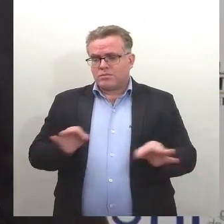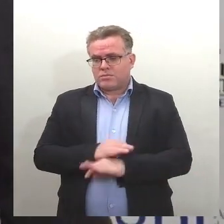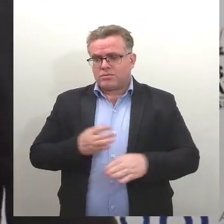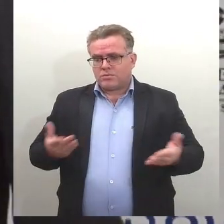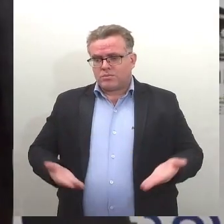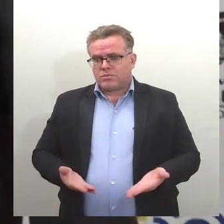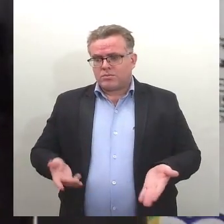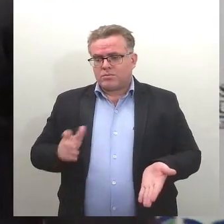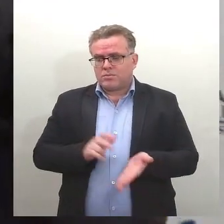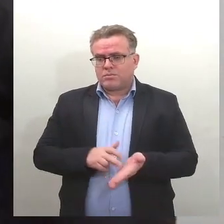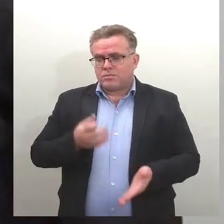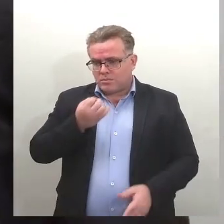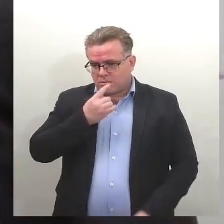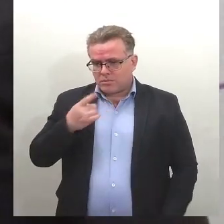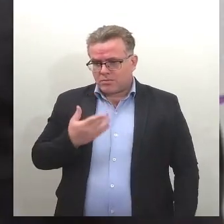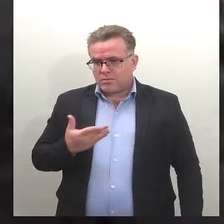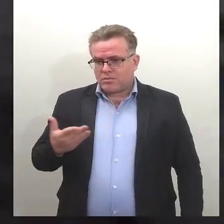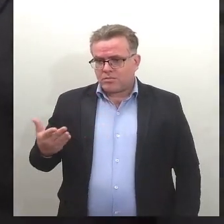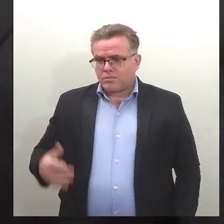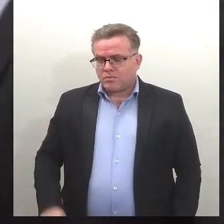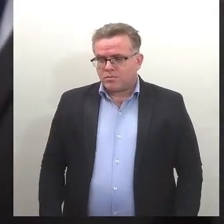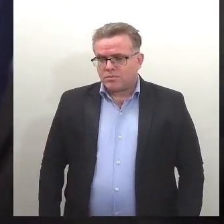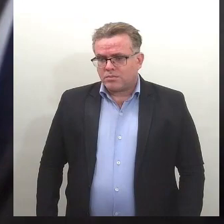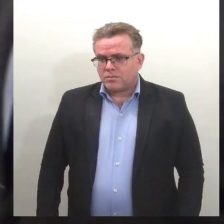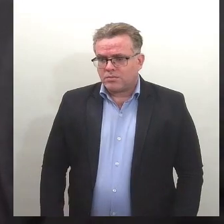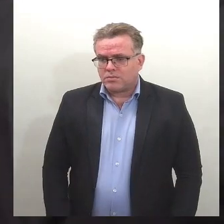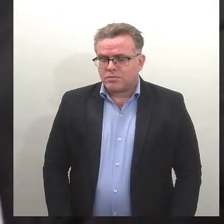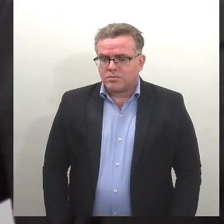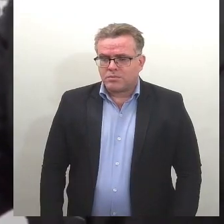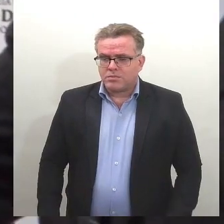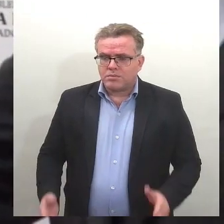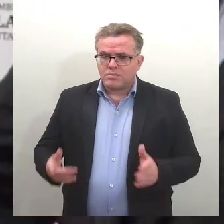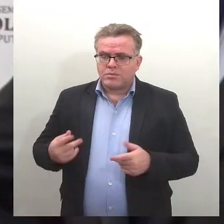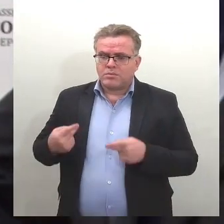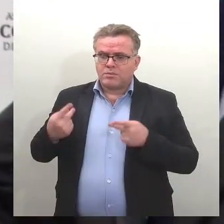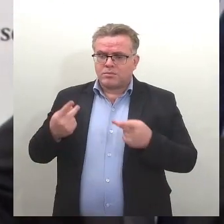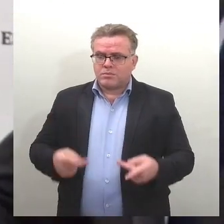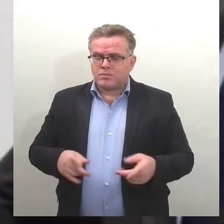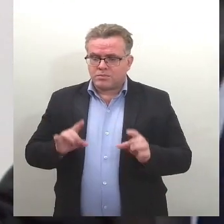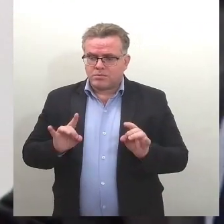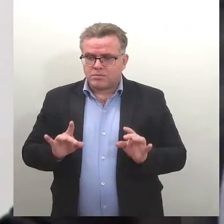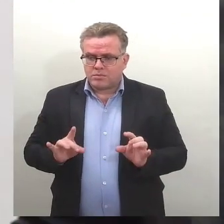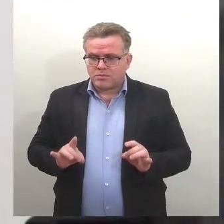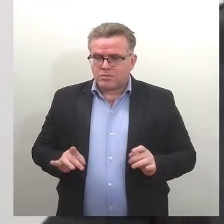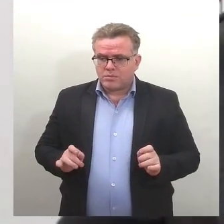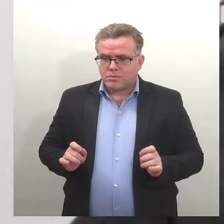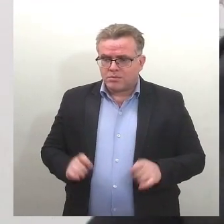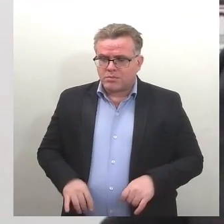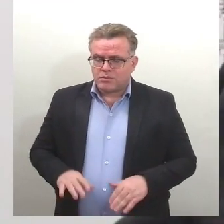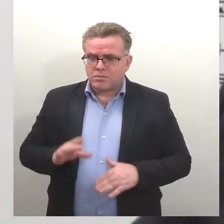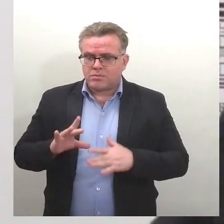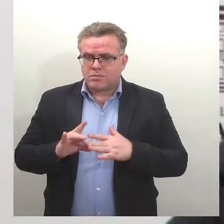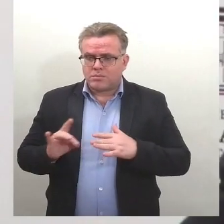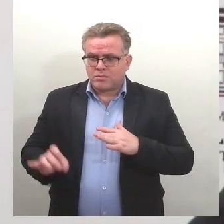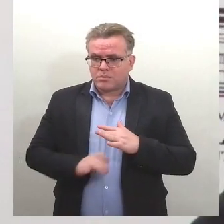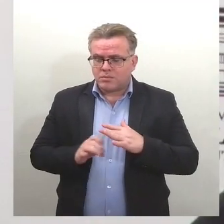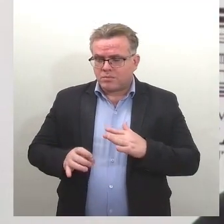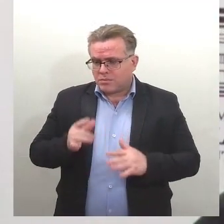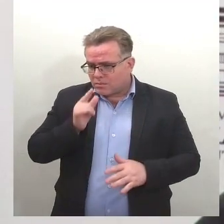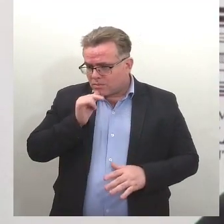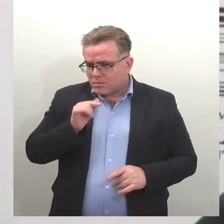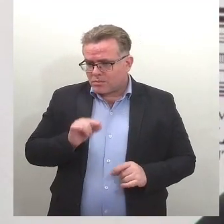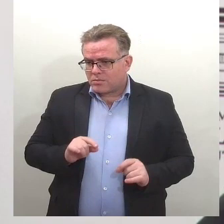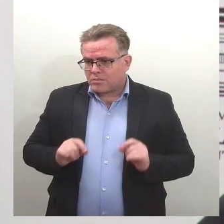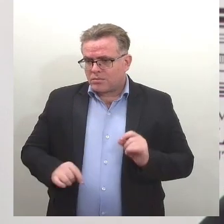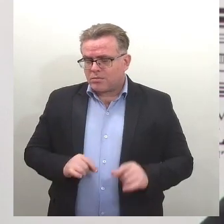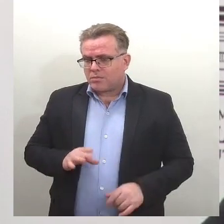uma visita de cortesia, né, na DESO ao diretor Carlos Anderson.